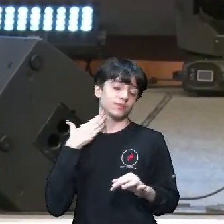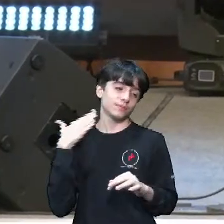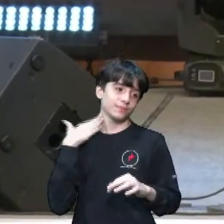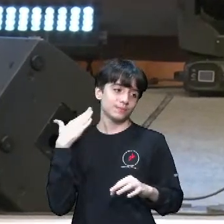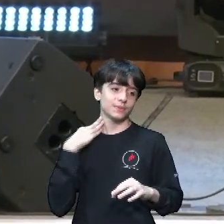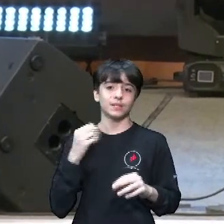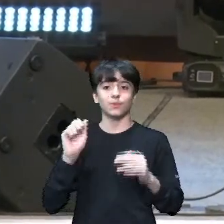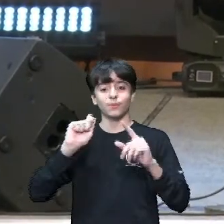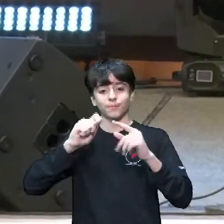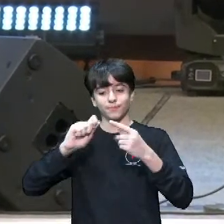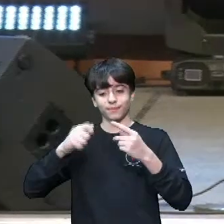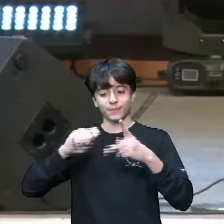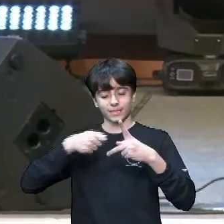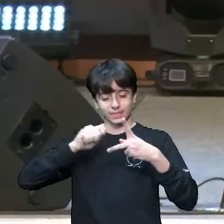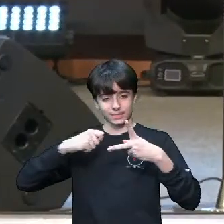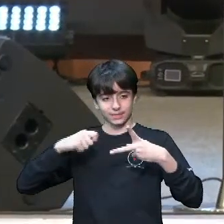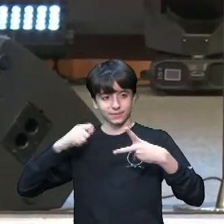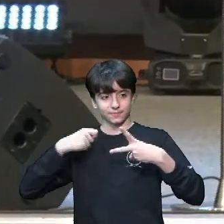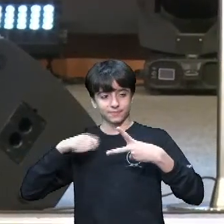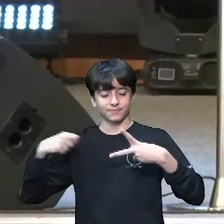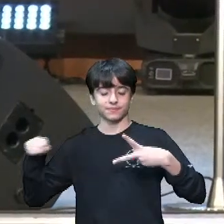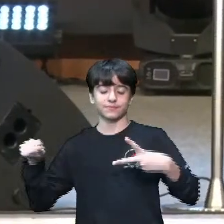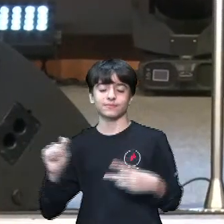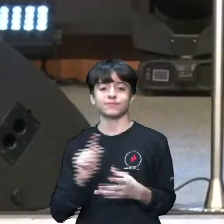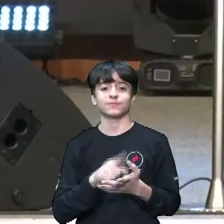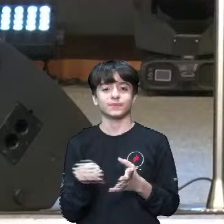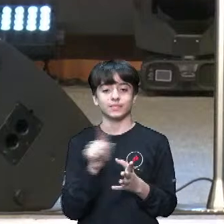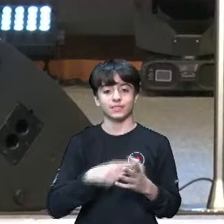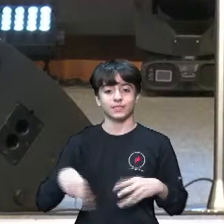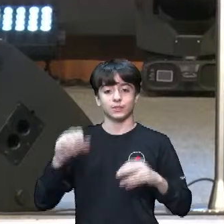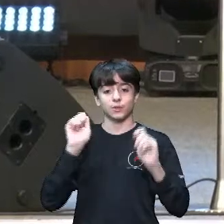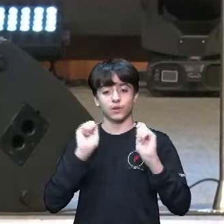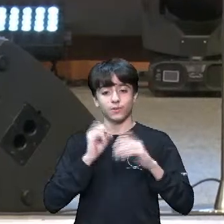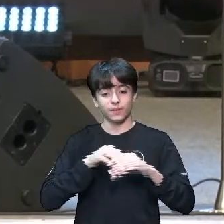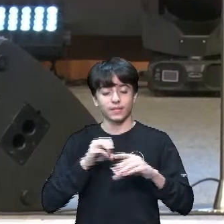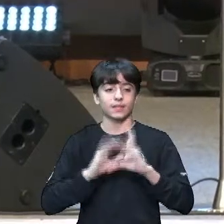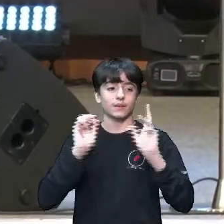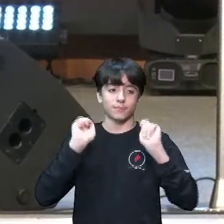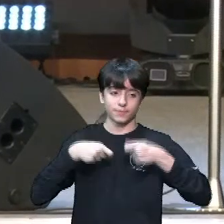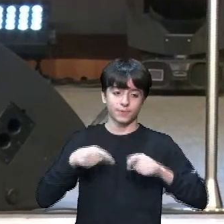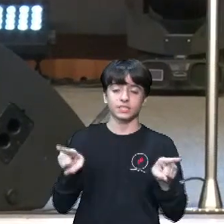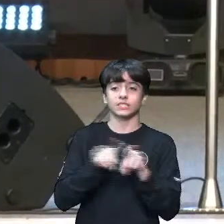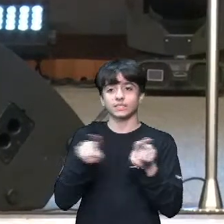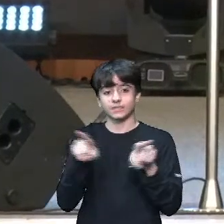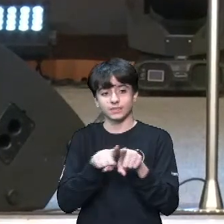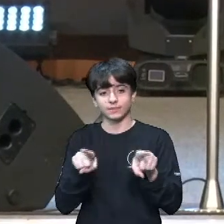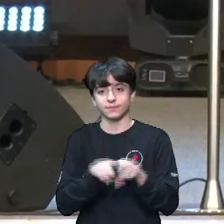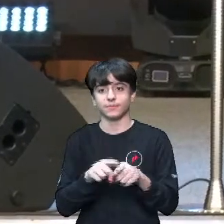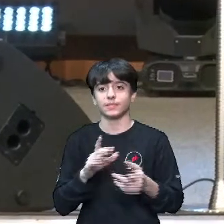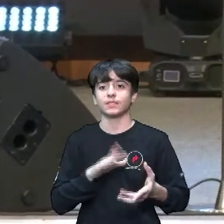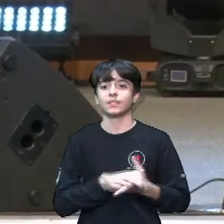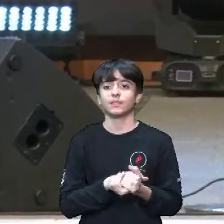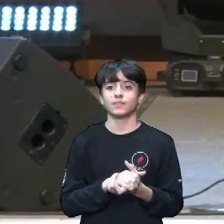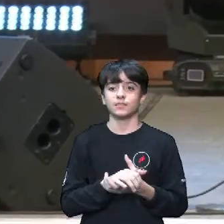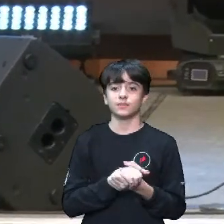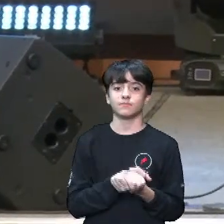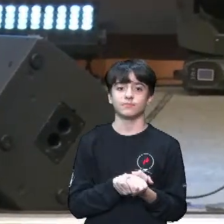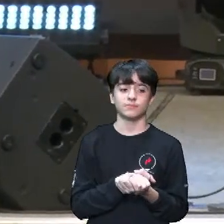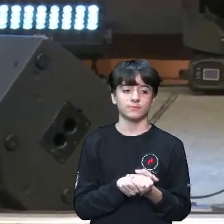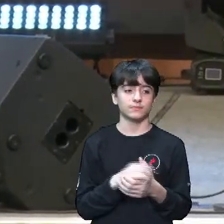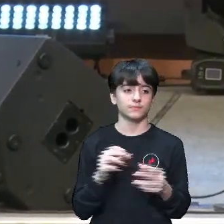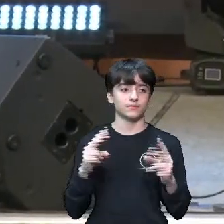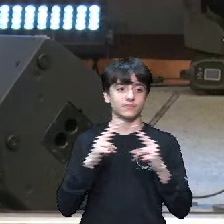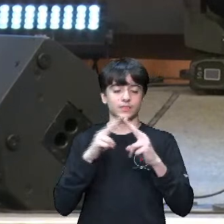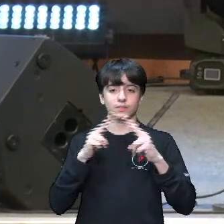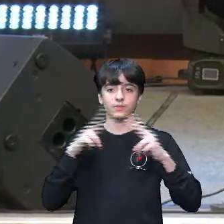tá bom? Que você pode fazer a sua oferta agora aí também de maneira virtual. Que Deus